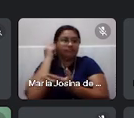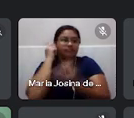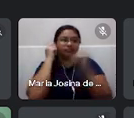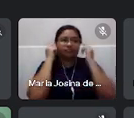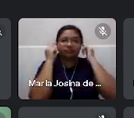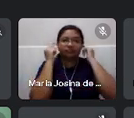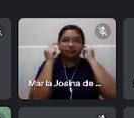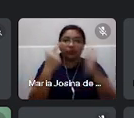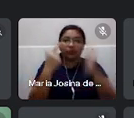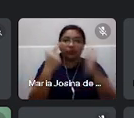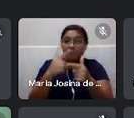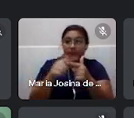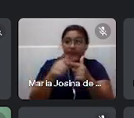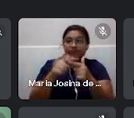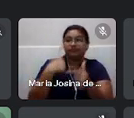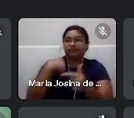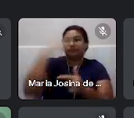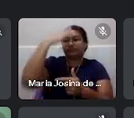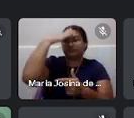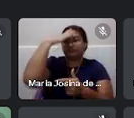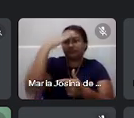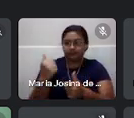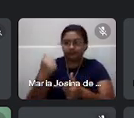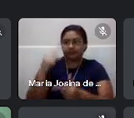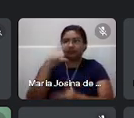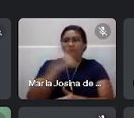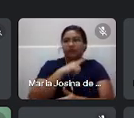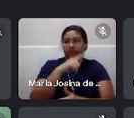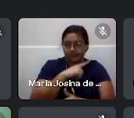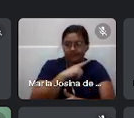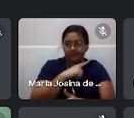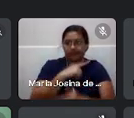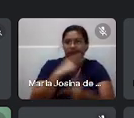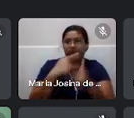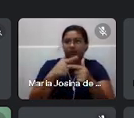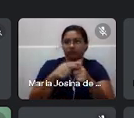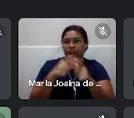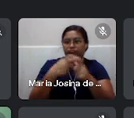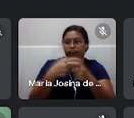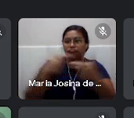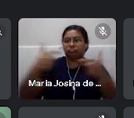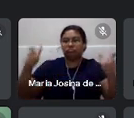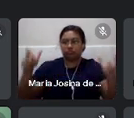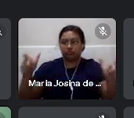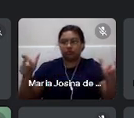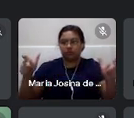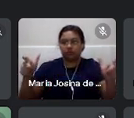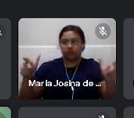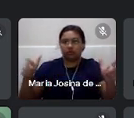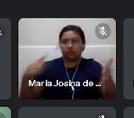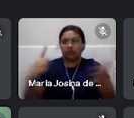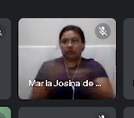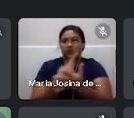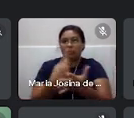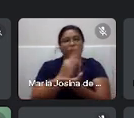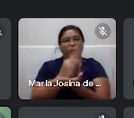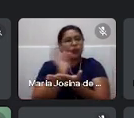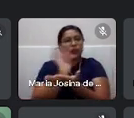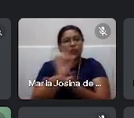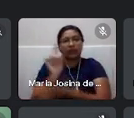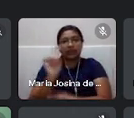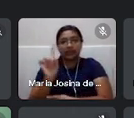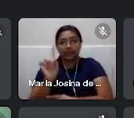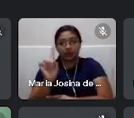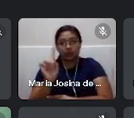é que eu sei que se houve essa amplitude, não foi erro de tutor,